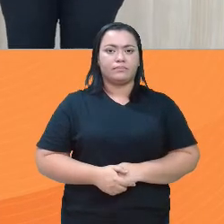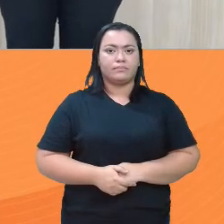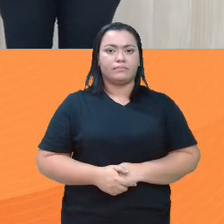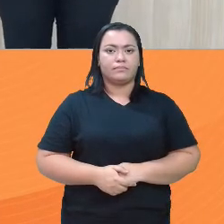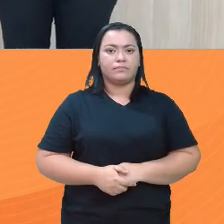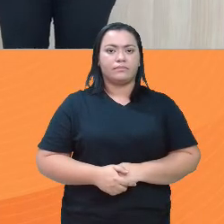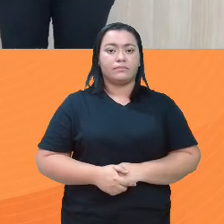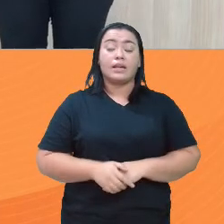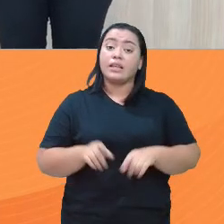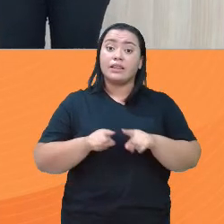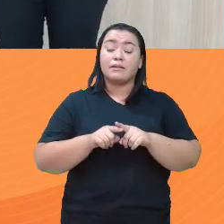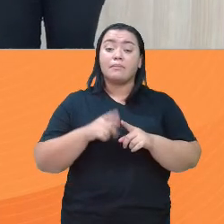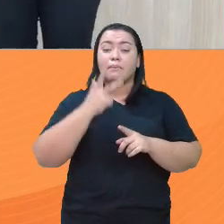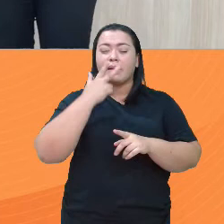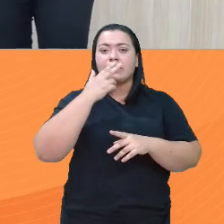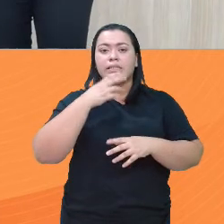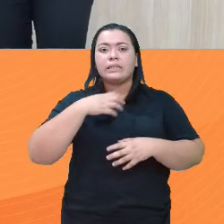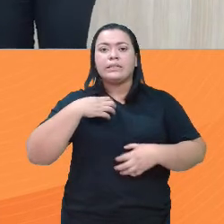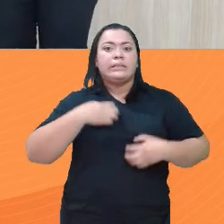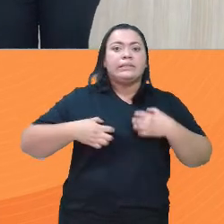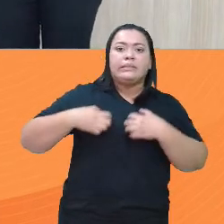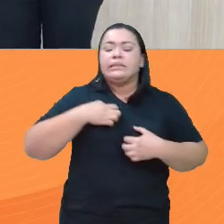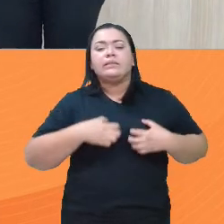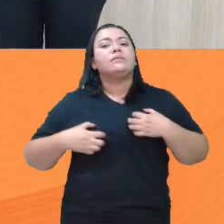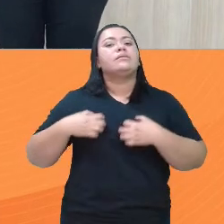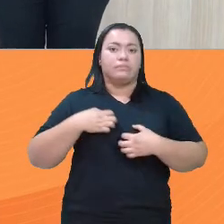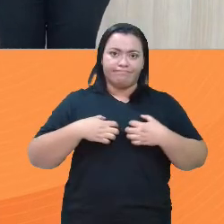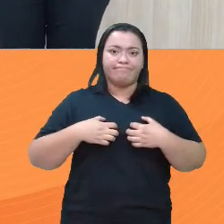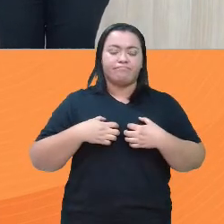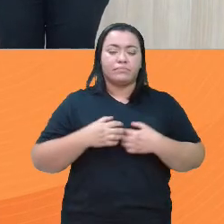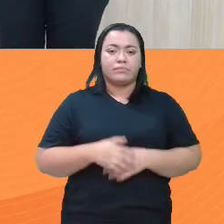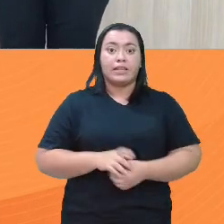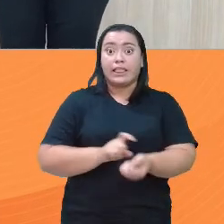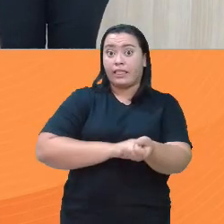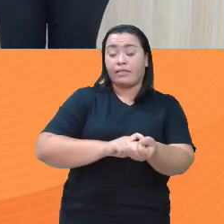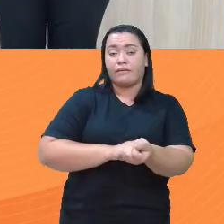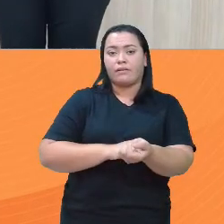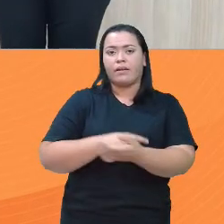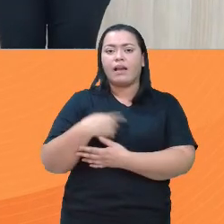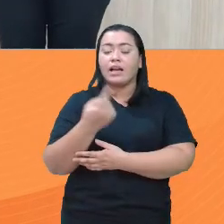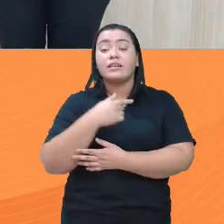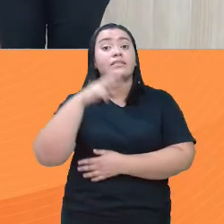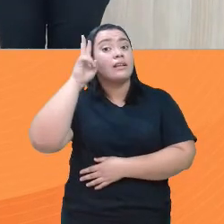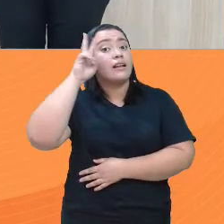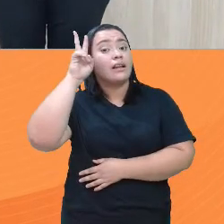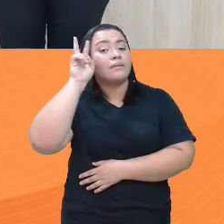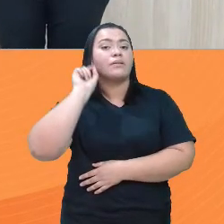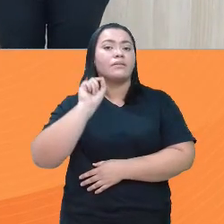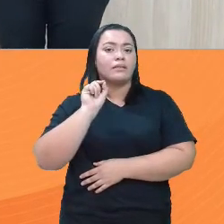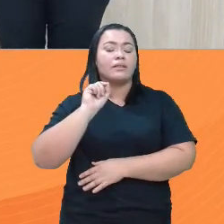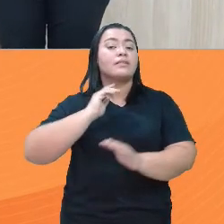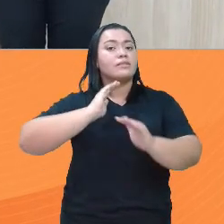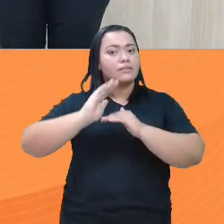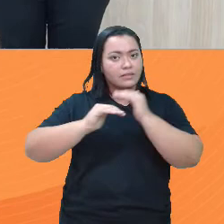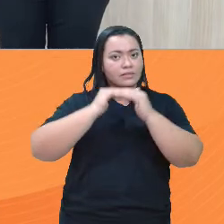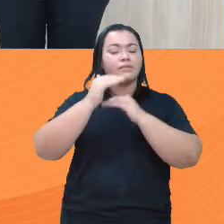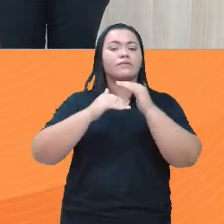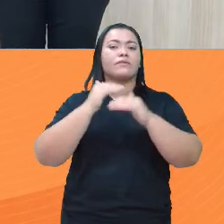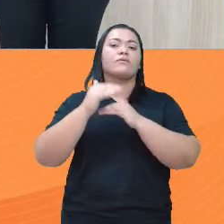E a agitação, né? Então, a gente lembra que é importante, quando a gente fala de